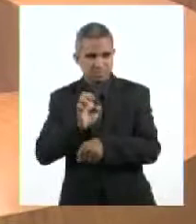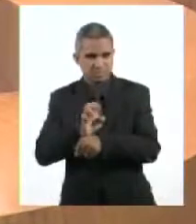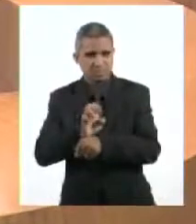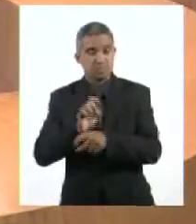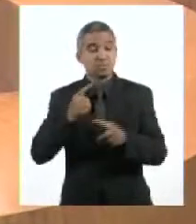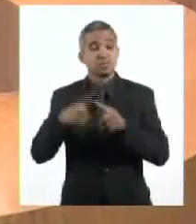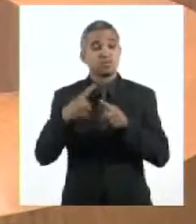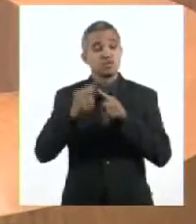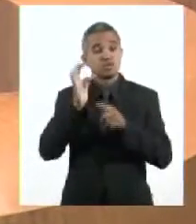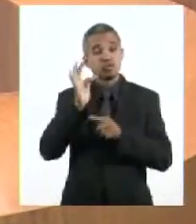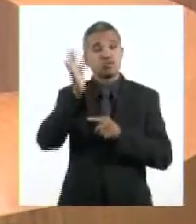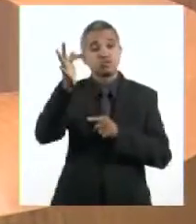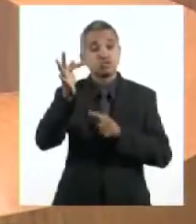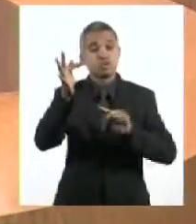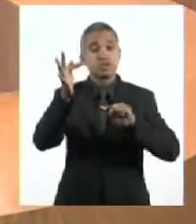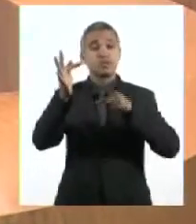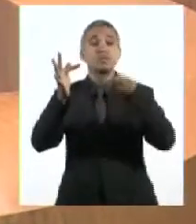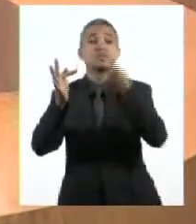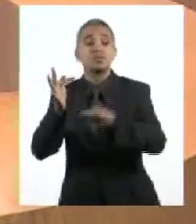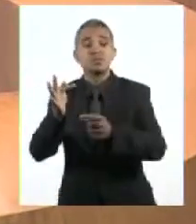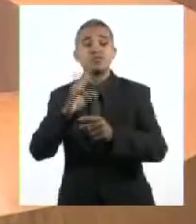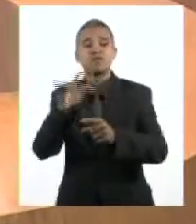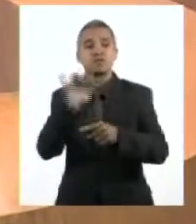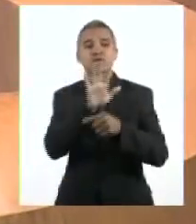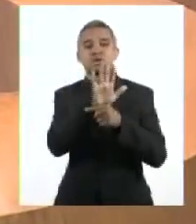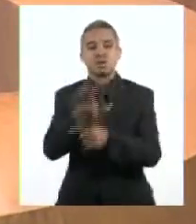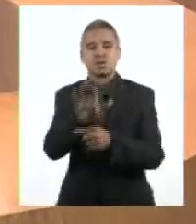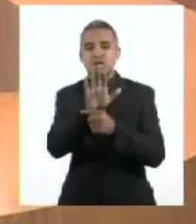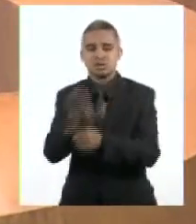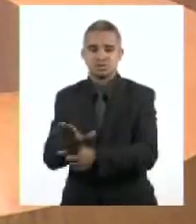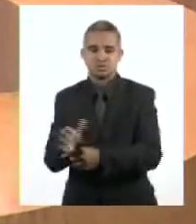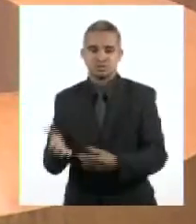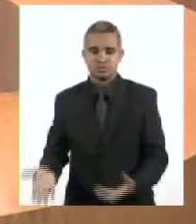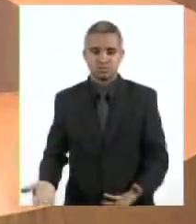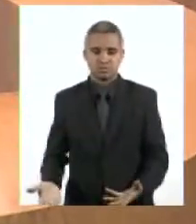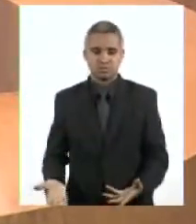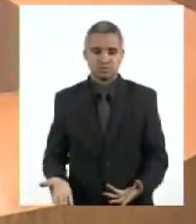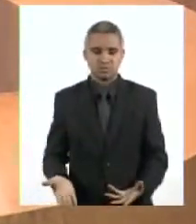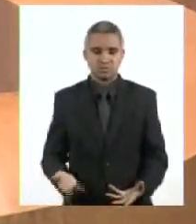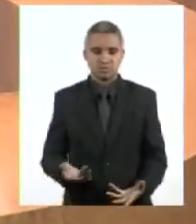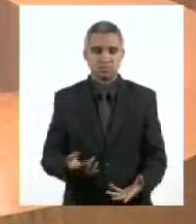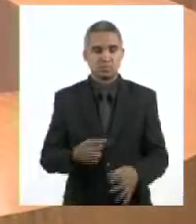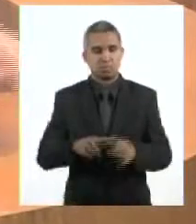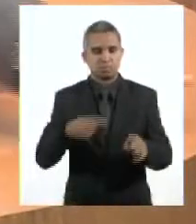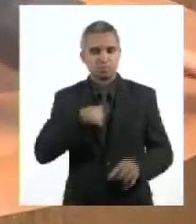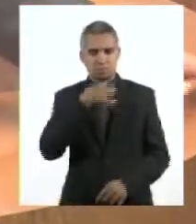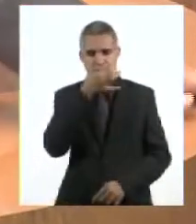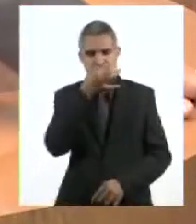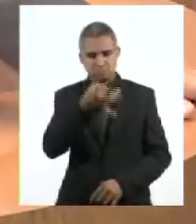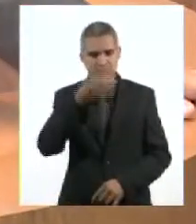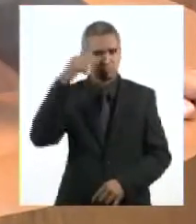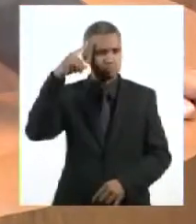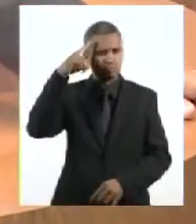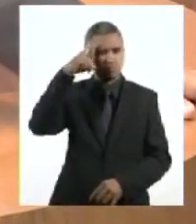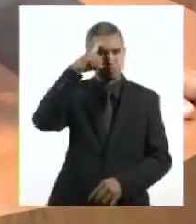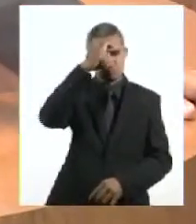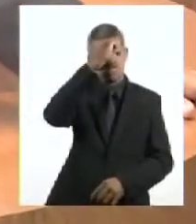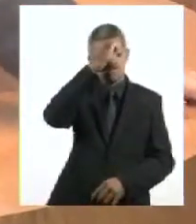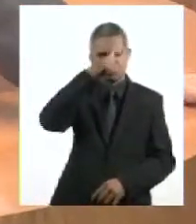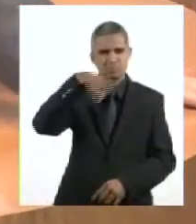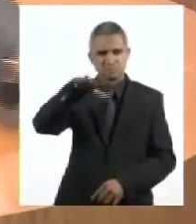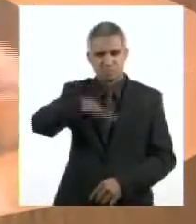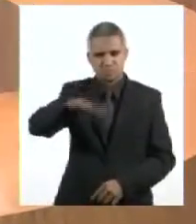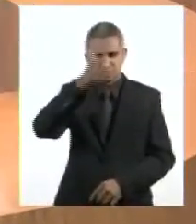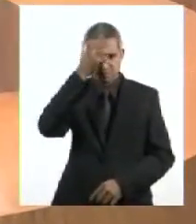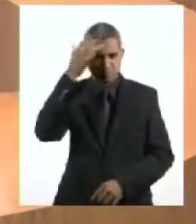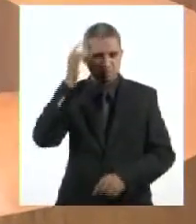Eu acho muito difícil ele conseguir recuperar essa memória que ele está deixando em todos os maranhenses, nos servidores, de